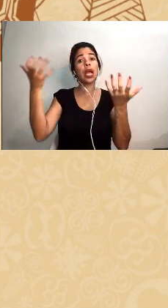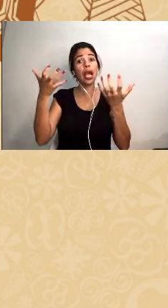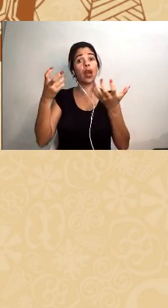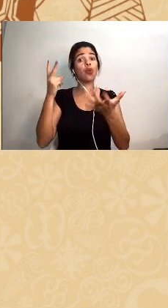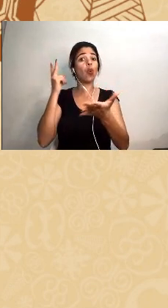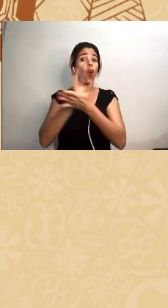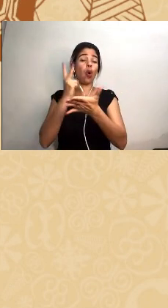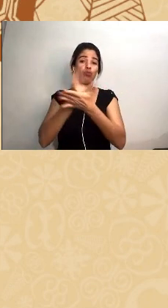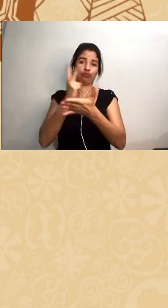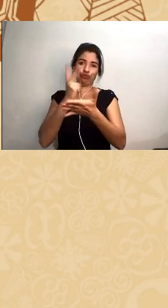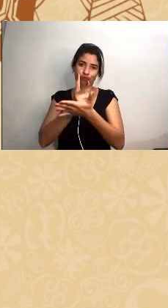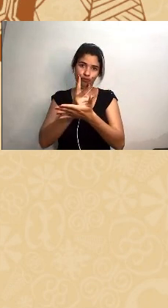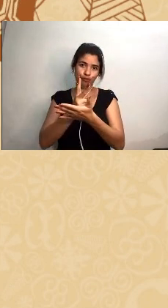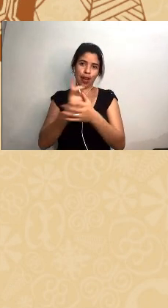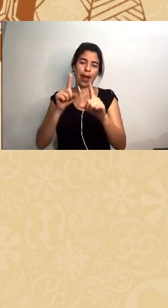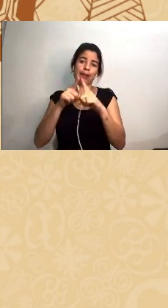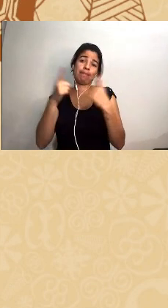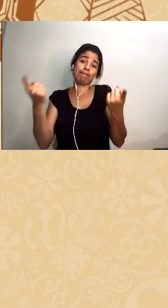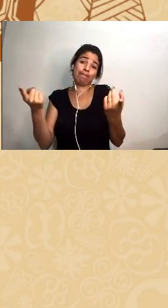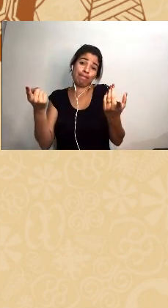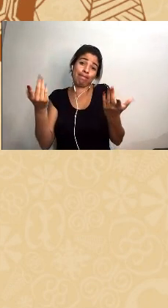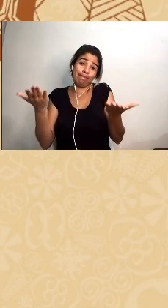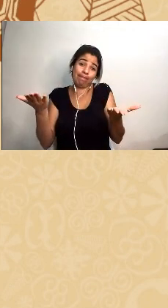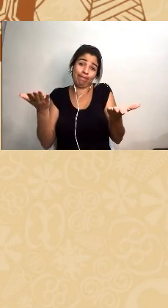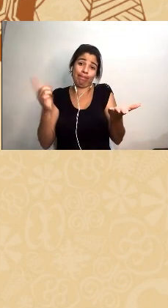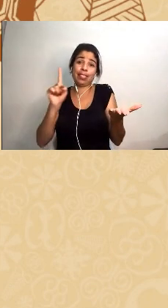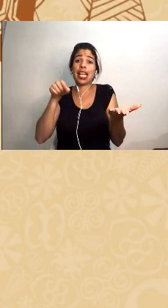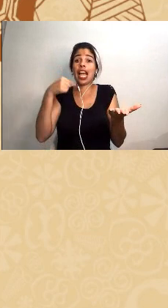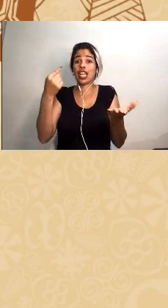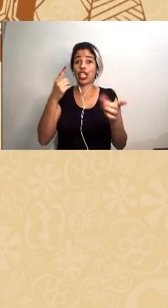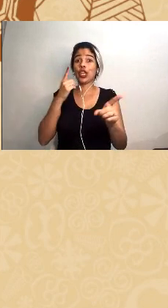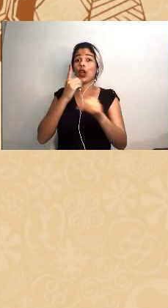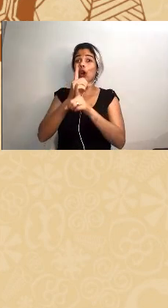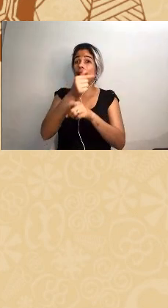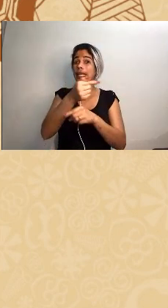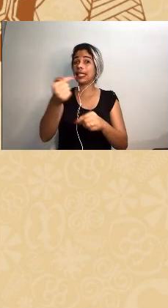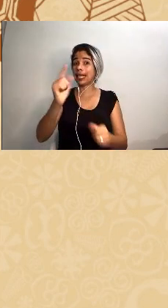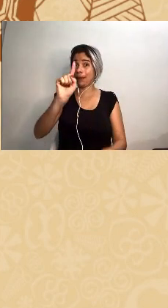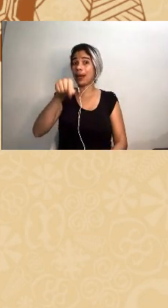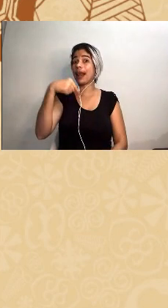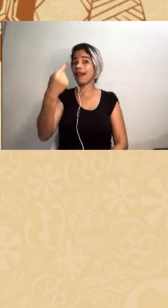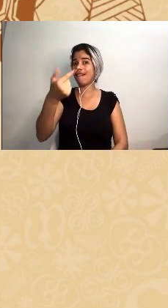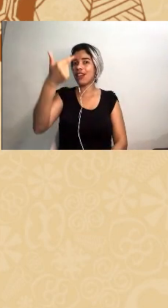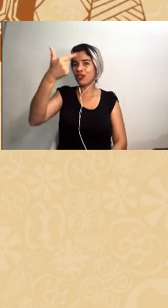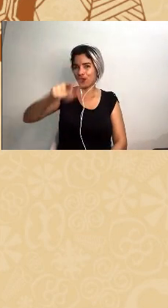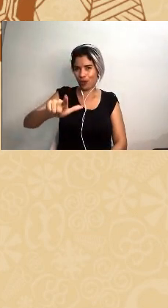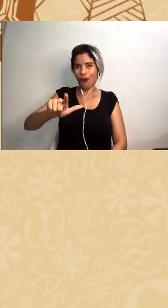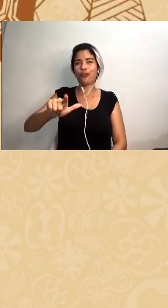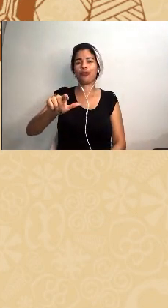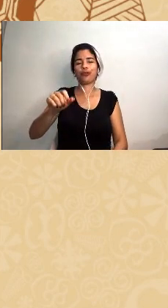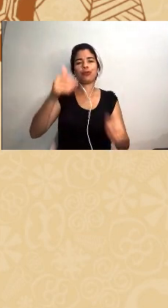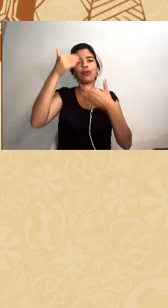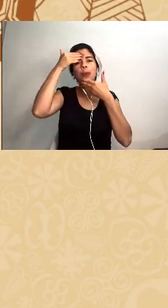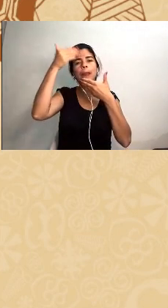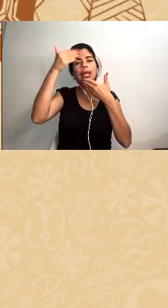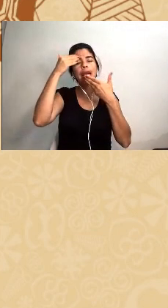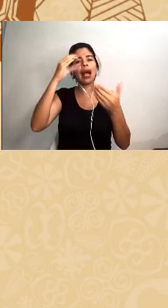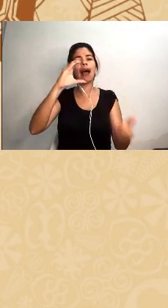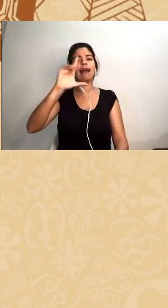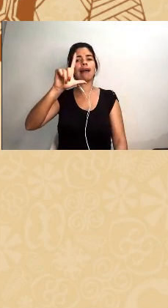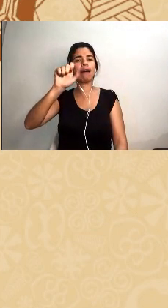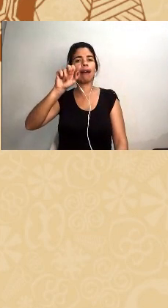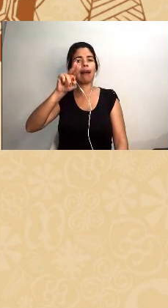continuar, mas, enfim, a gente se encontra semana que vem. De novo, muito obrigada, Cláudia, muito